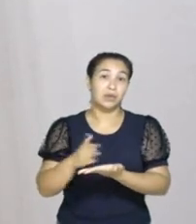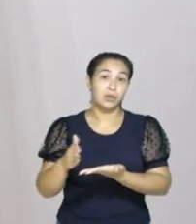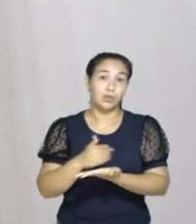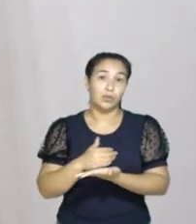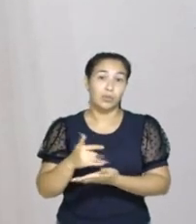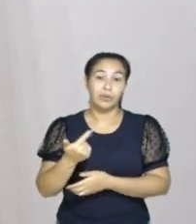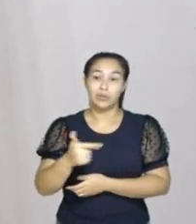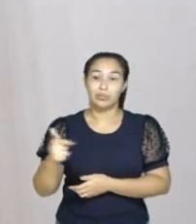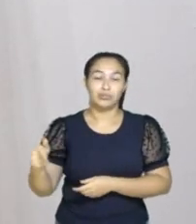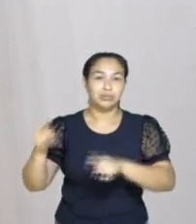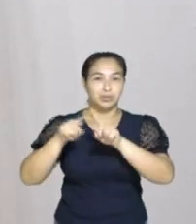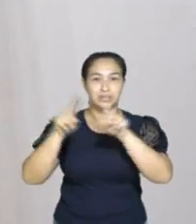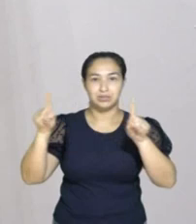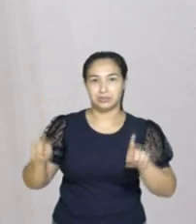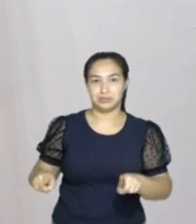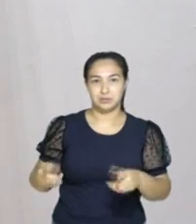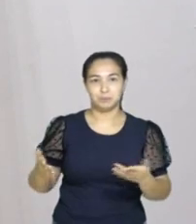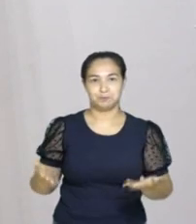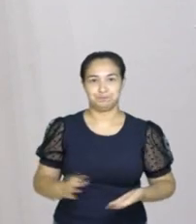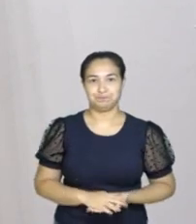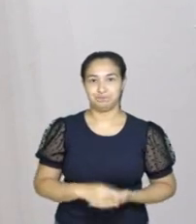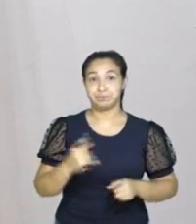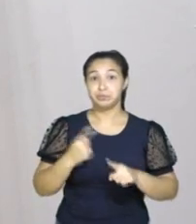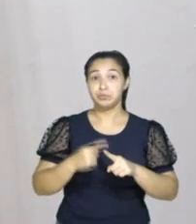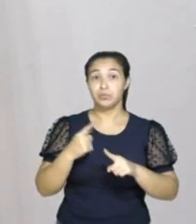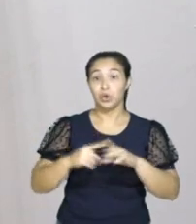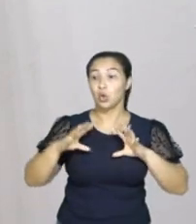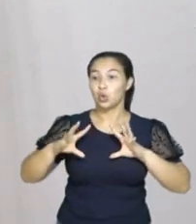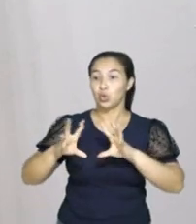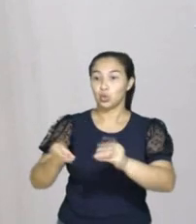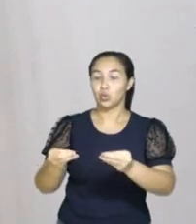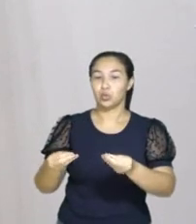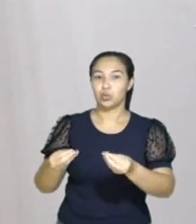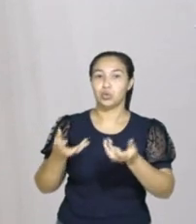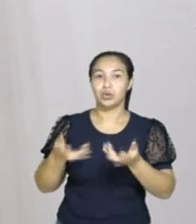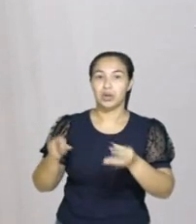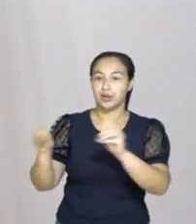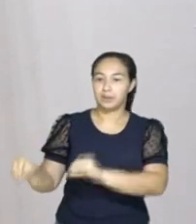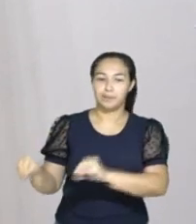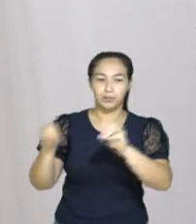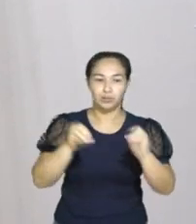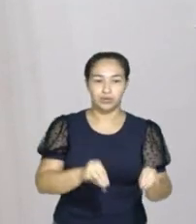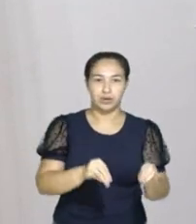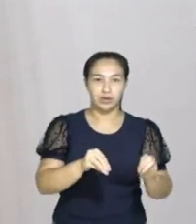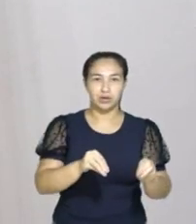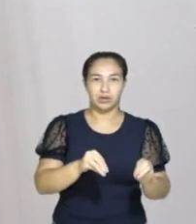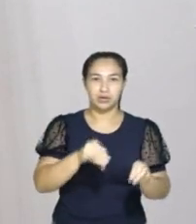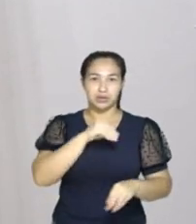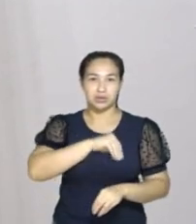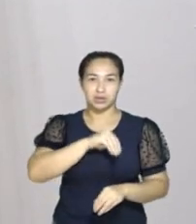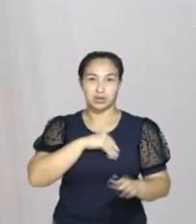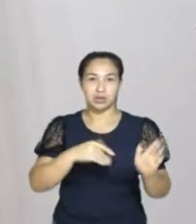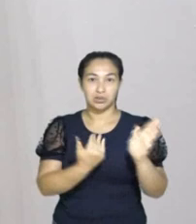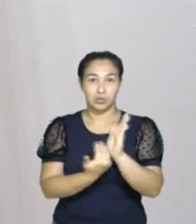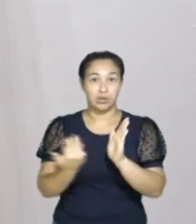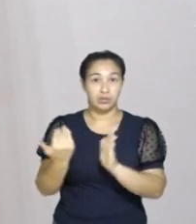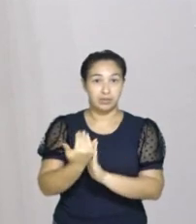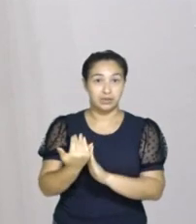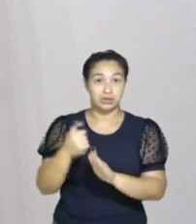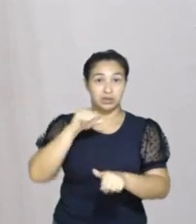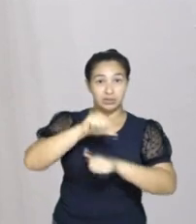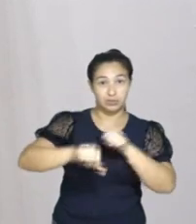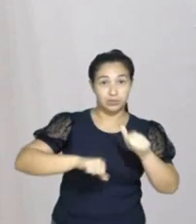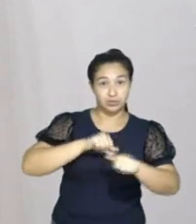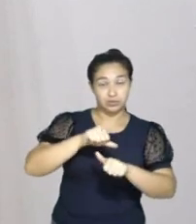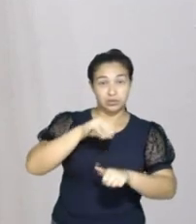servidor porque todo mundo migra para onde ganha mais e a reforma administrativa não